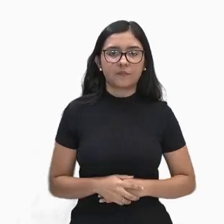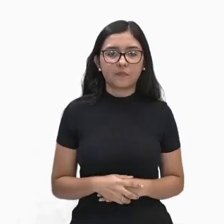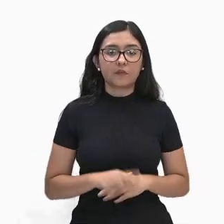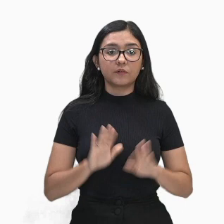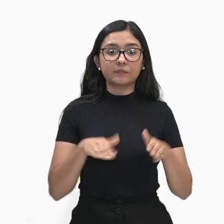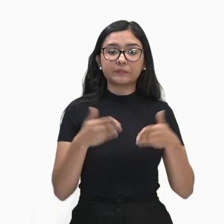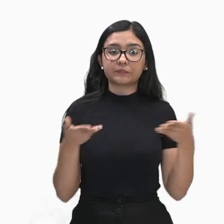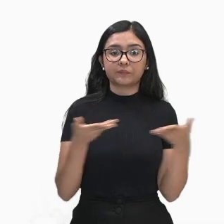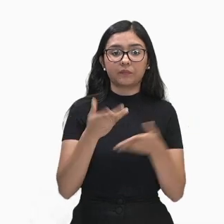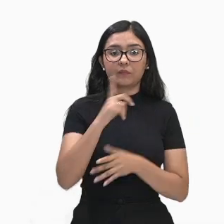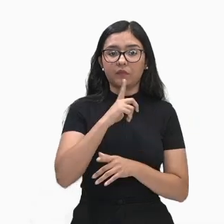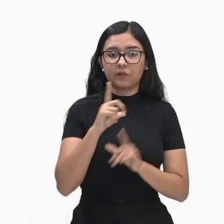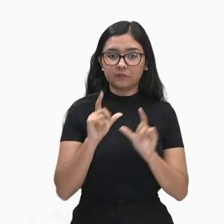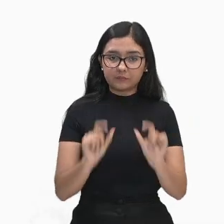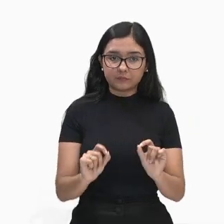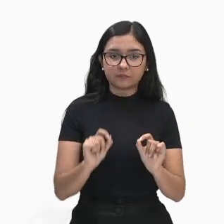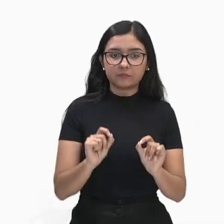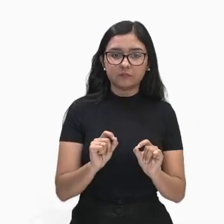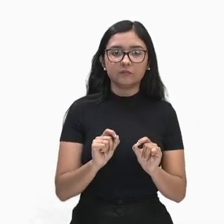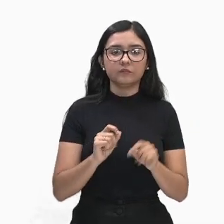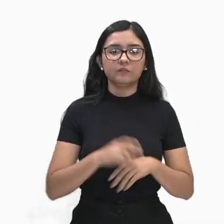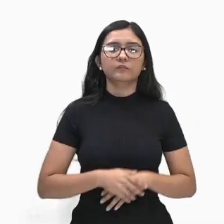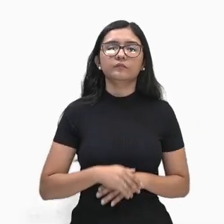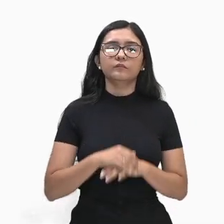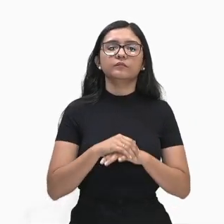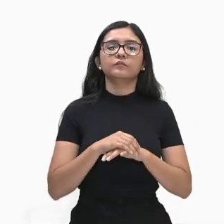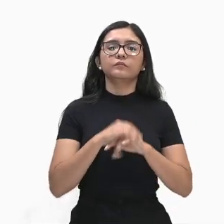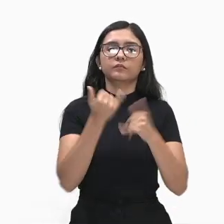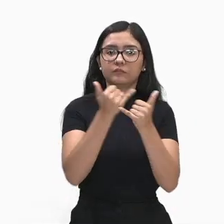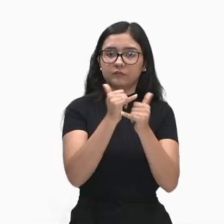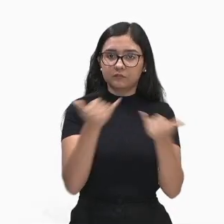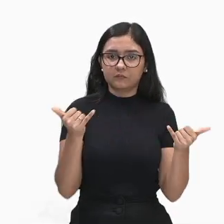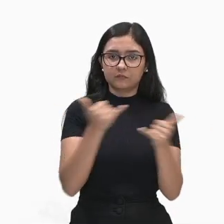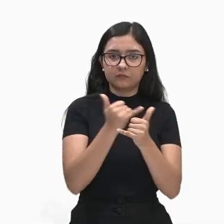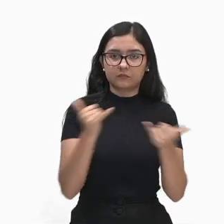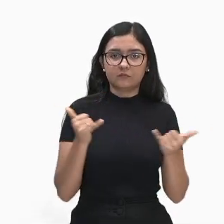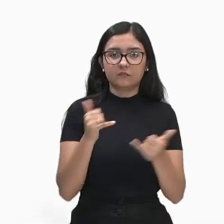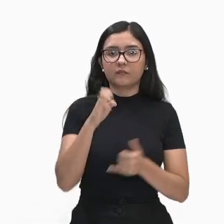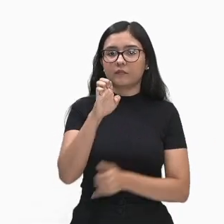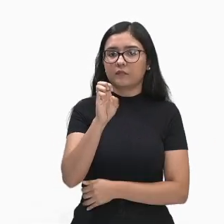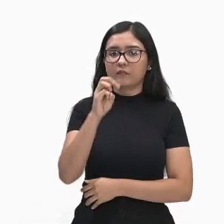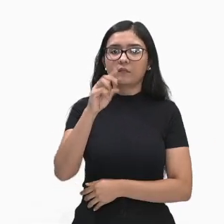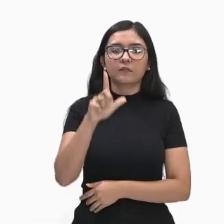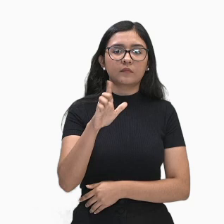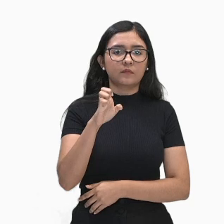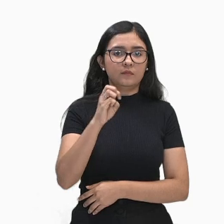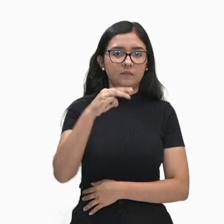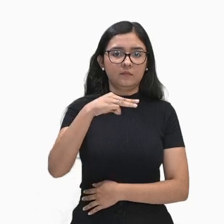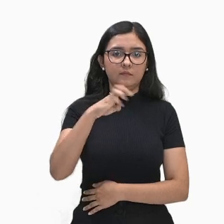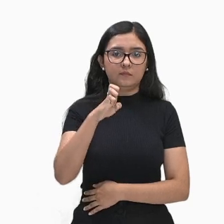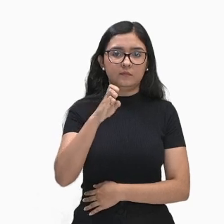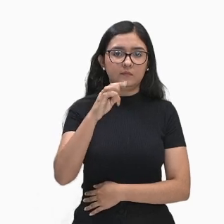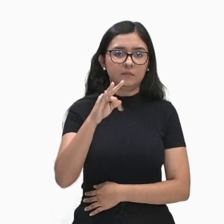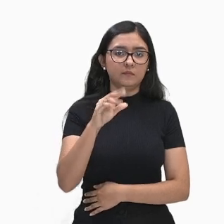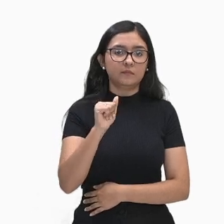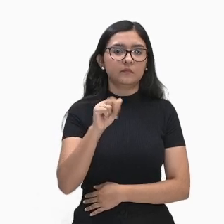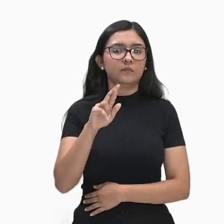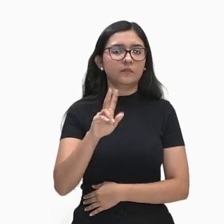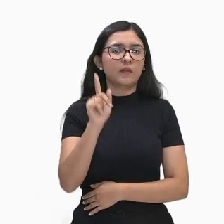pessoal, nós temos aí, olha só, a carga elétrica elementar é a menor quantidade de